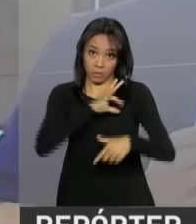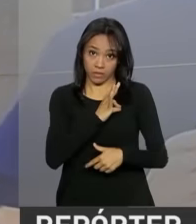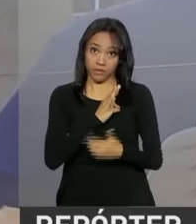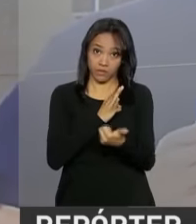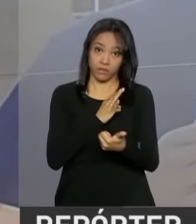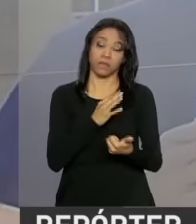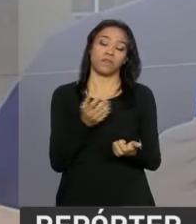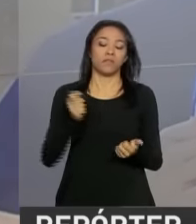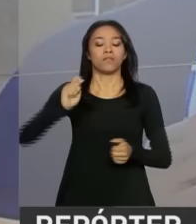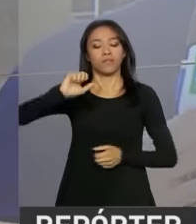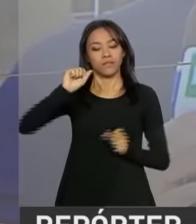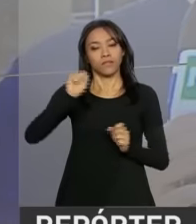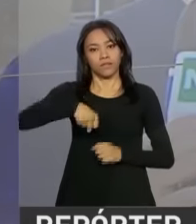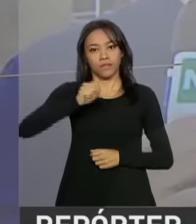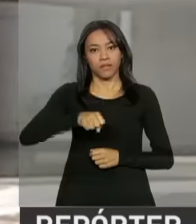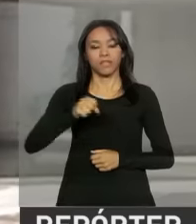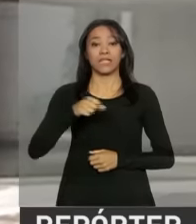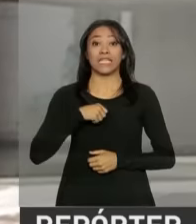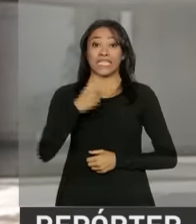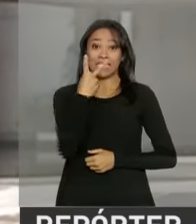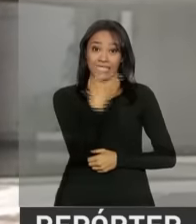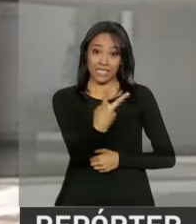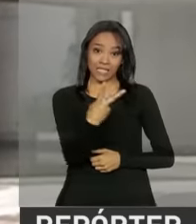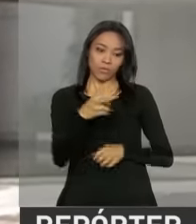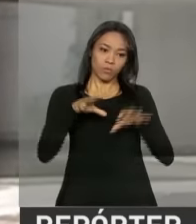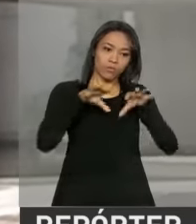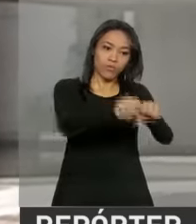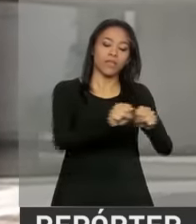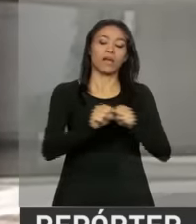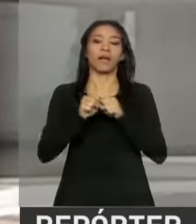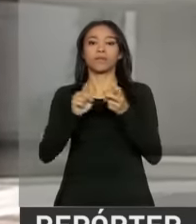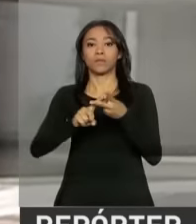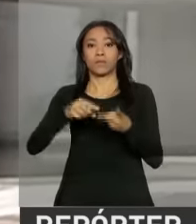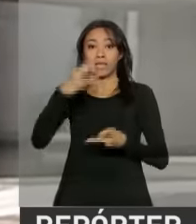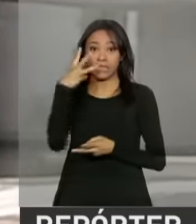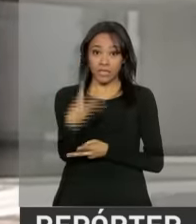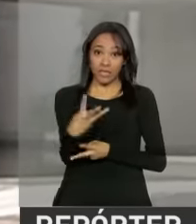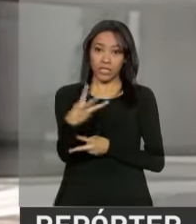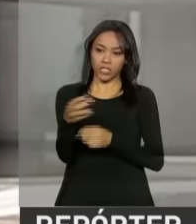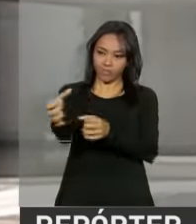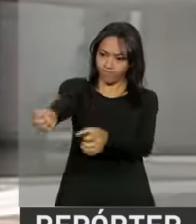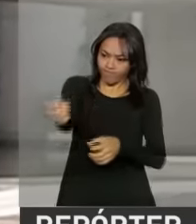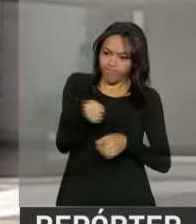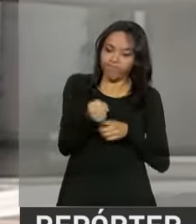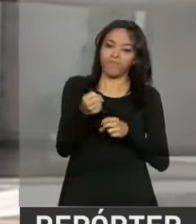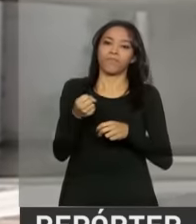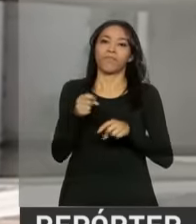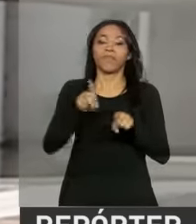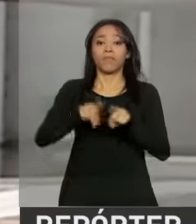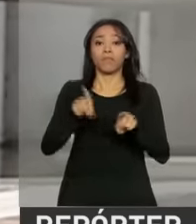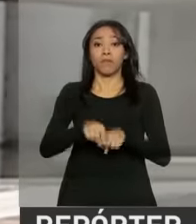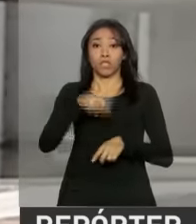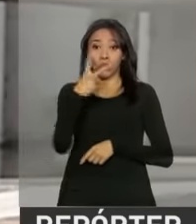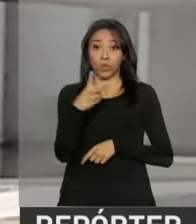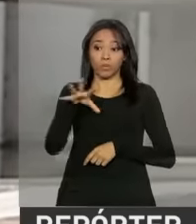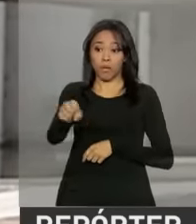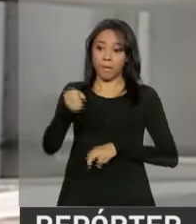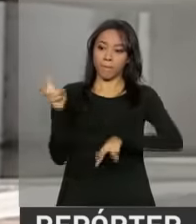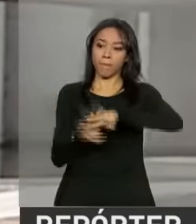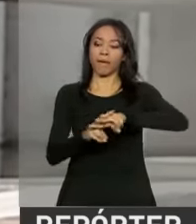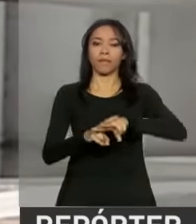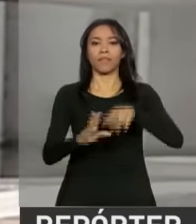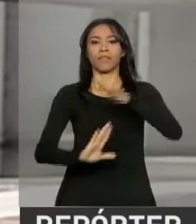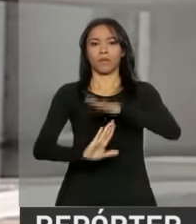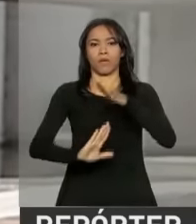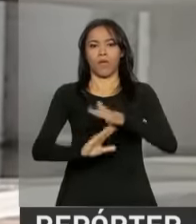É isso mesmo, Renata. São 5 mandados de busca e apreensão, 3 de condução coercitiva e 2 prisões temporárias. Todos eles